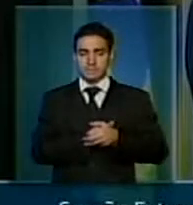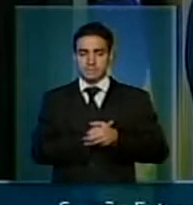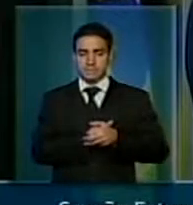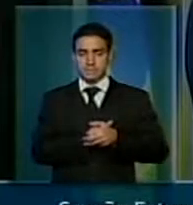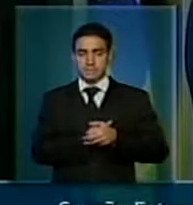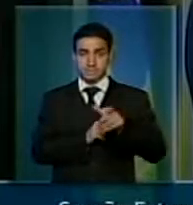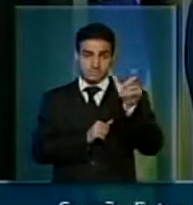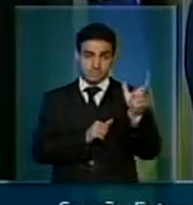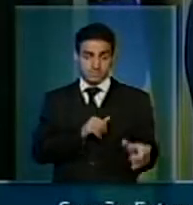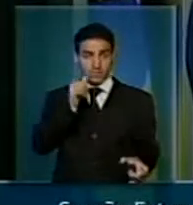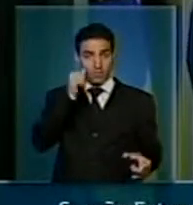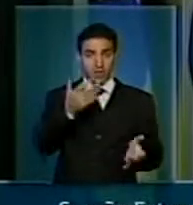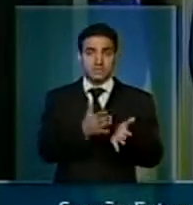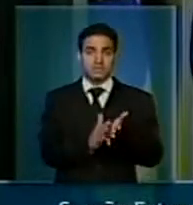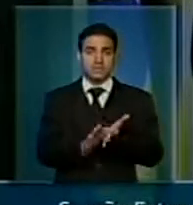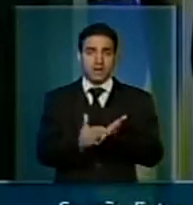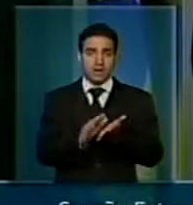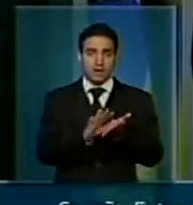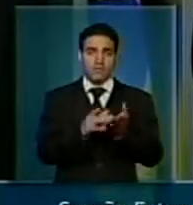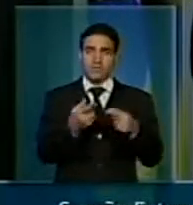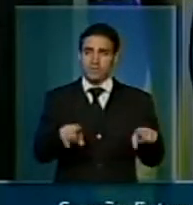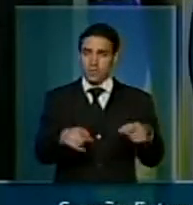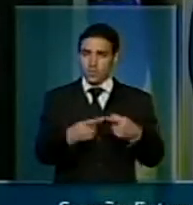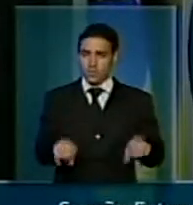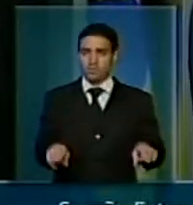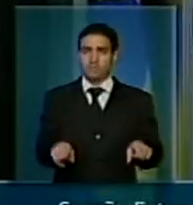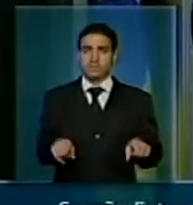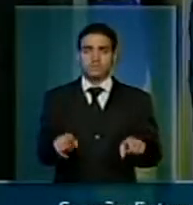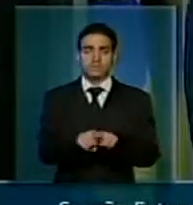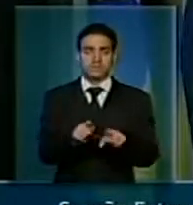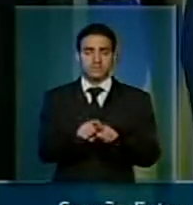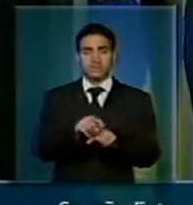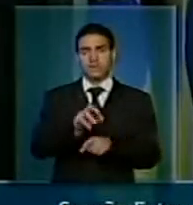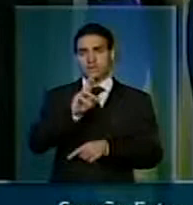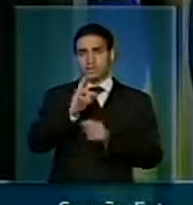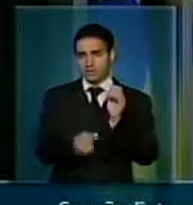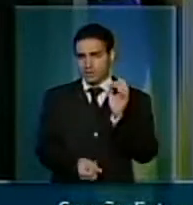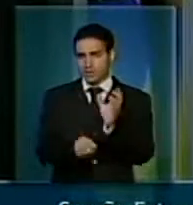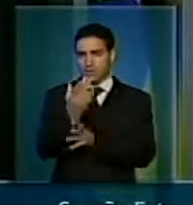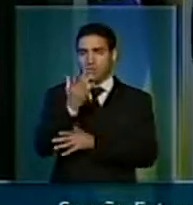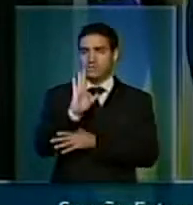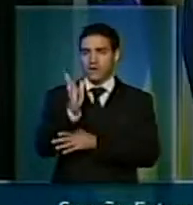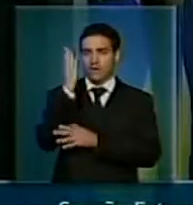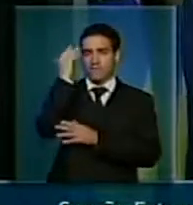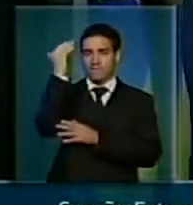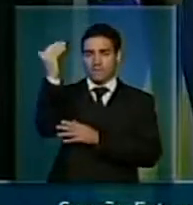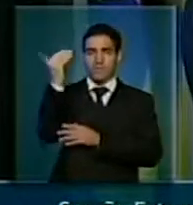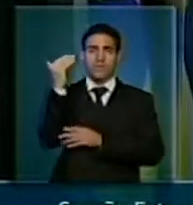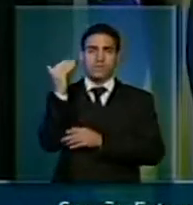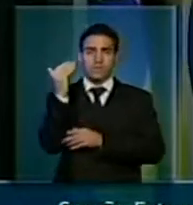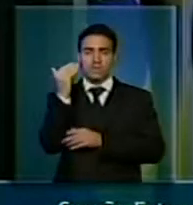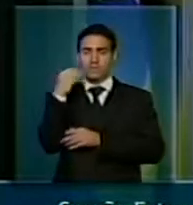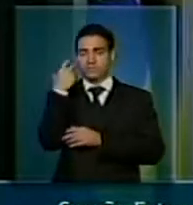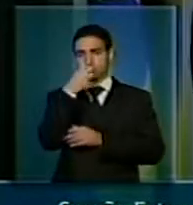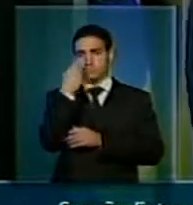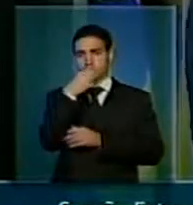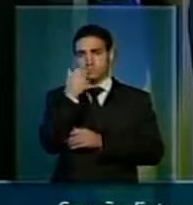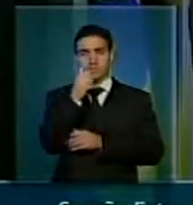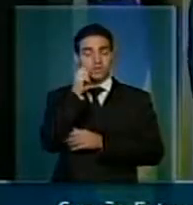e musicista e também autora de grande sucesso, Dona Ivone